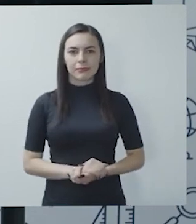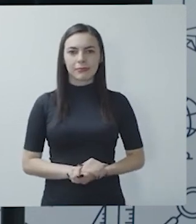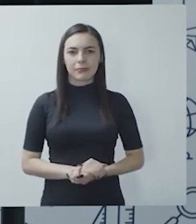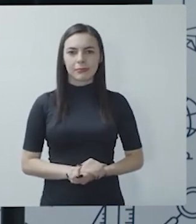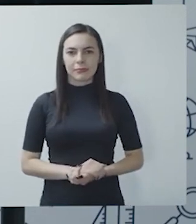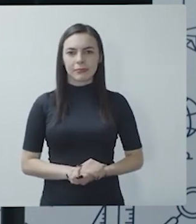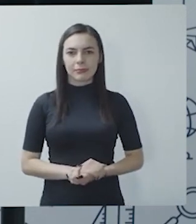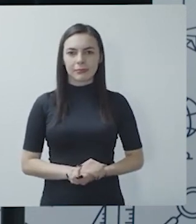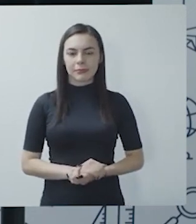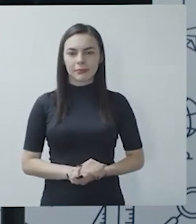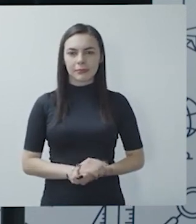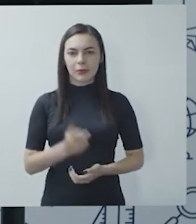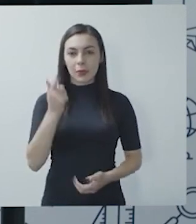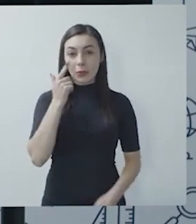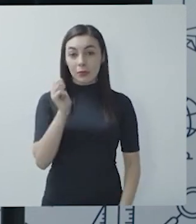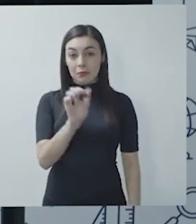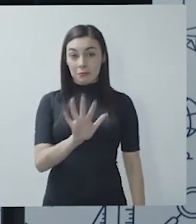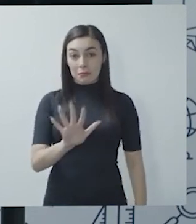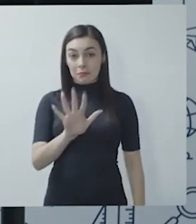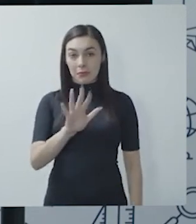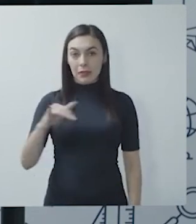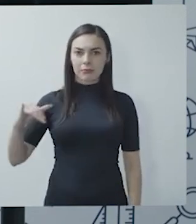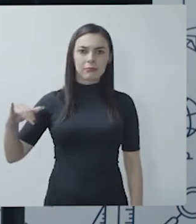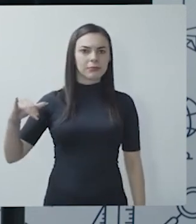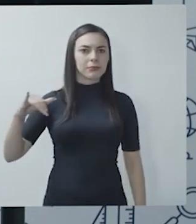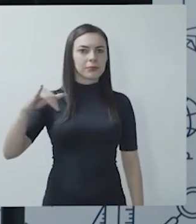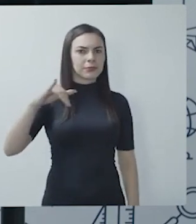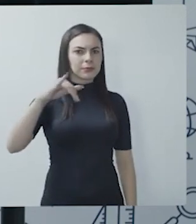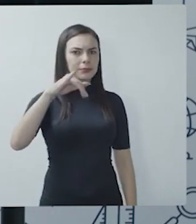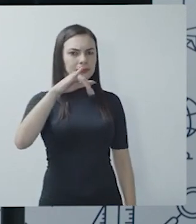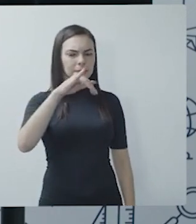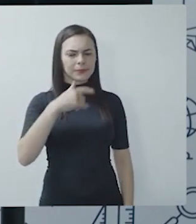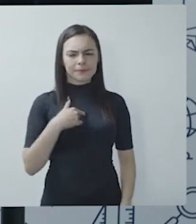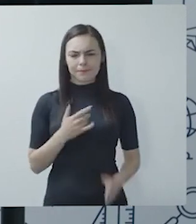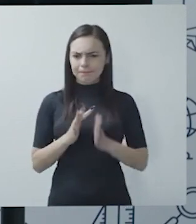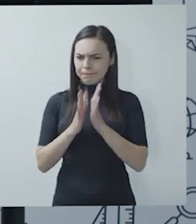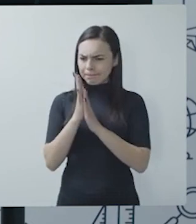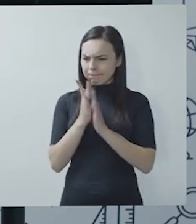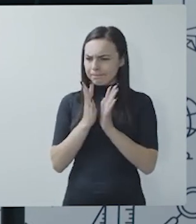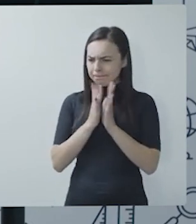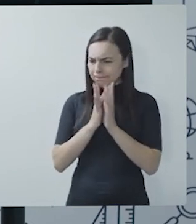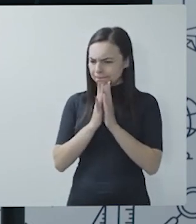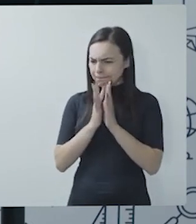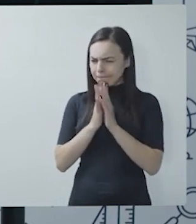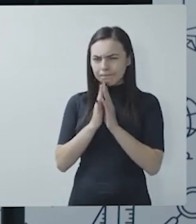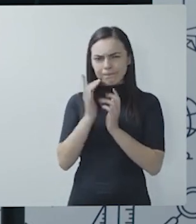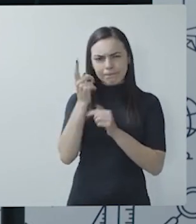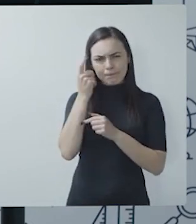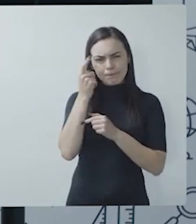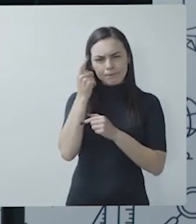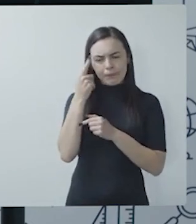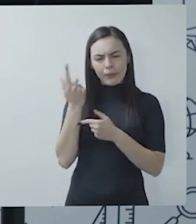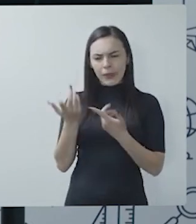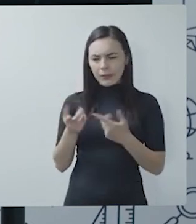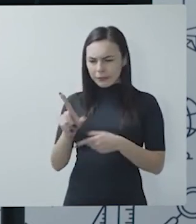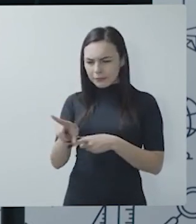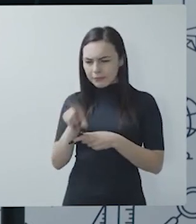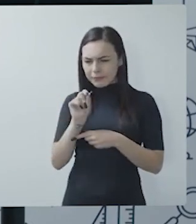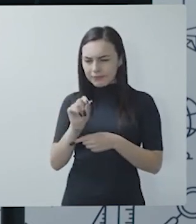Eu peguei a imagem do avião. Deixa eu pensar. Vou pegar esta